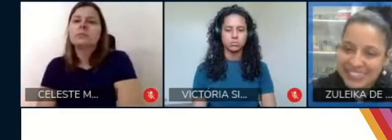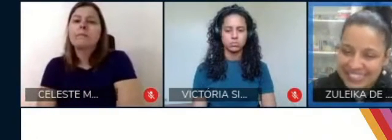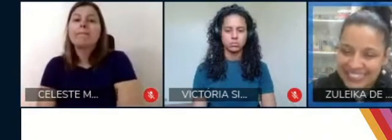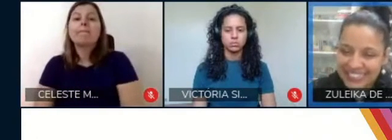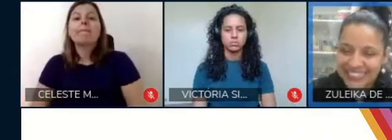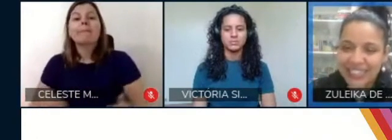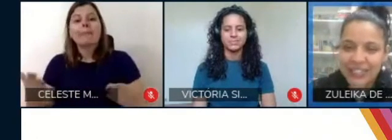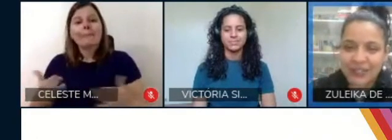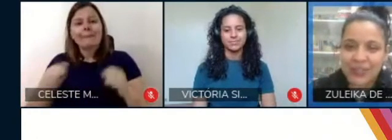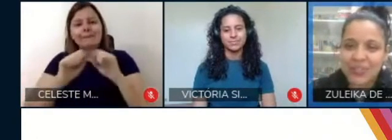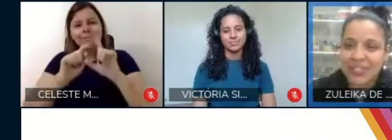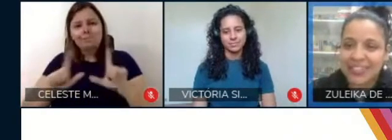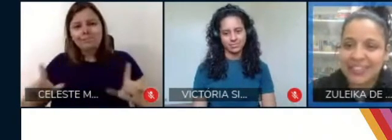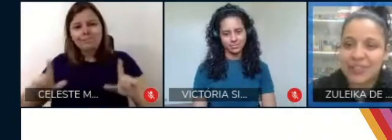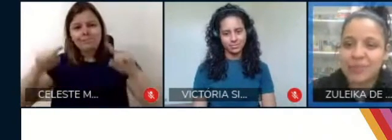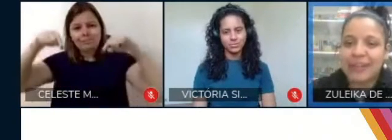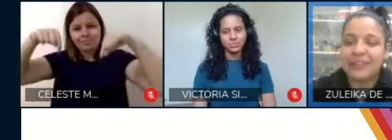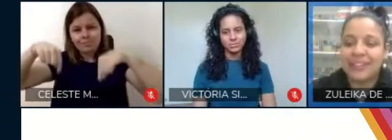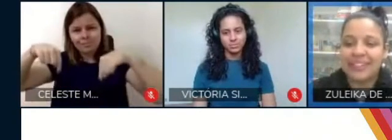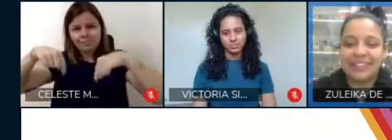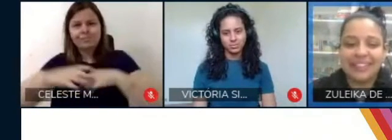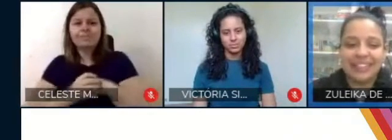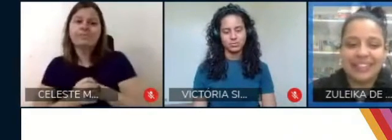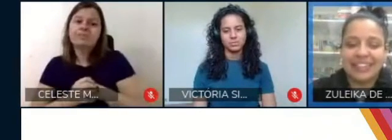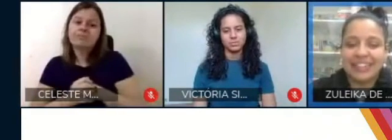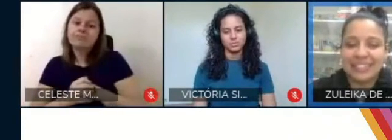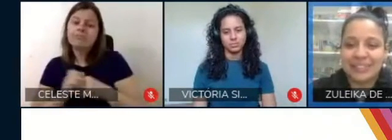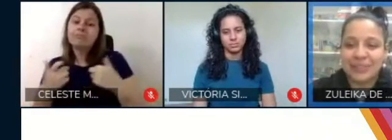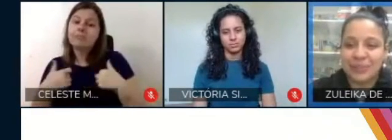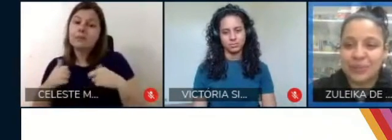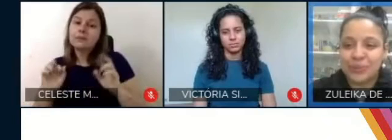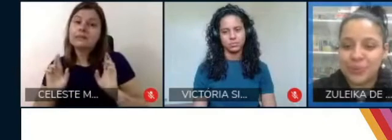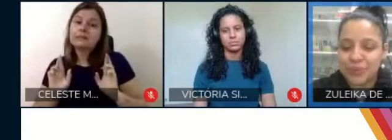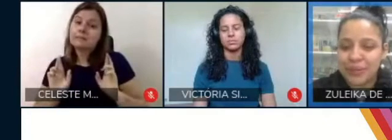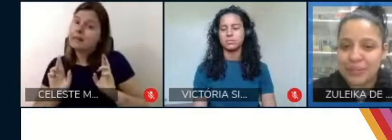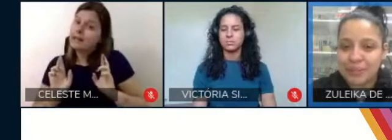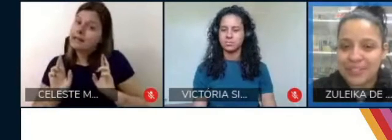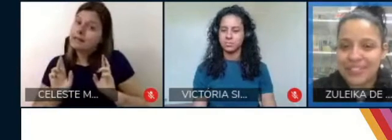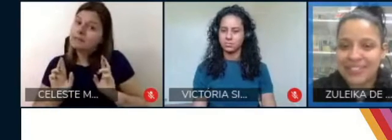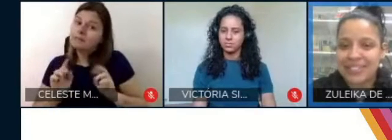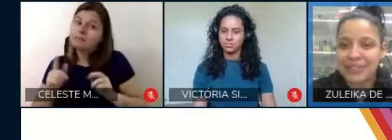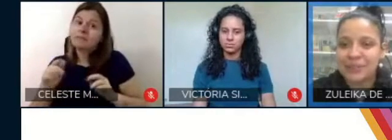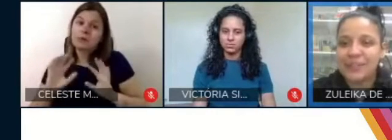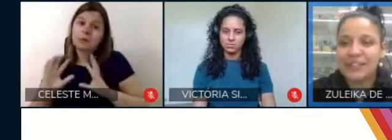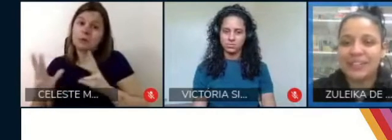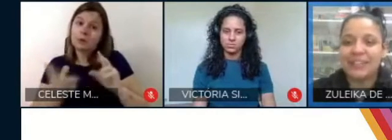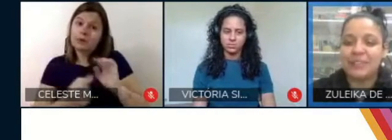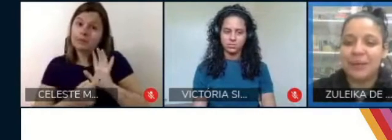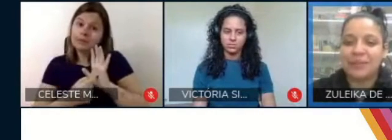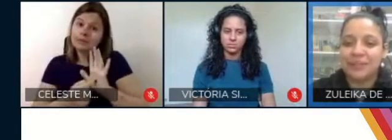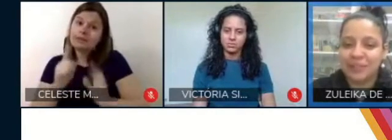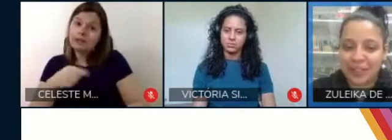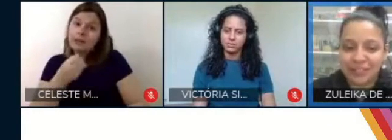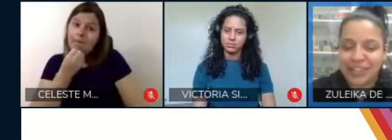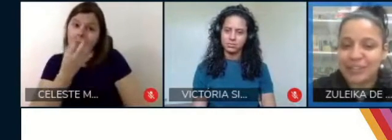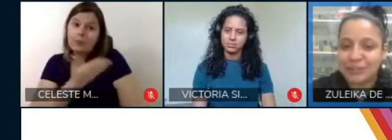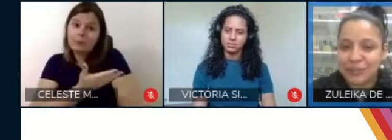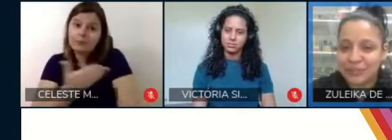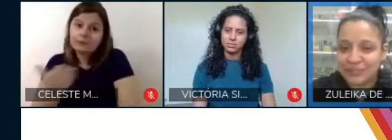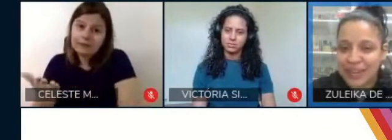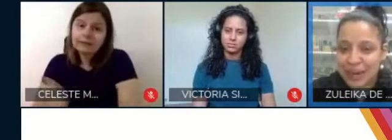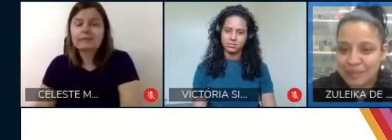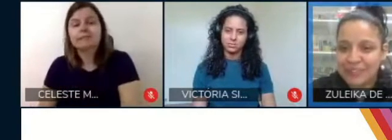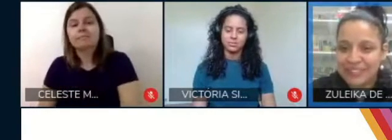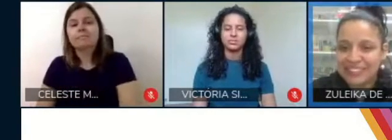E agora sim, né? Eu não sei, eu espero que tenha sido útil essa apresentação. Eu espero que eu não tenha